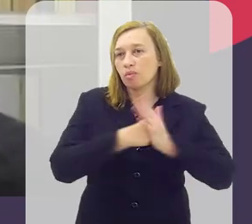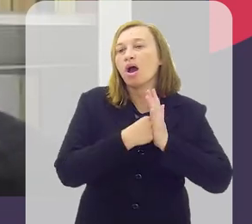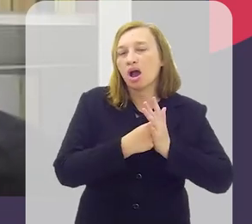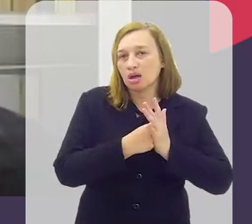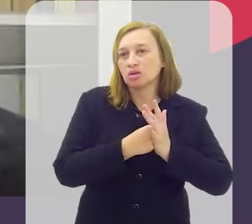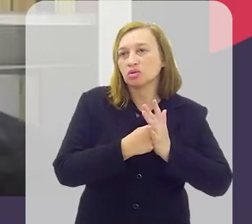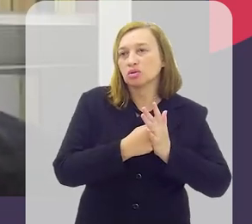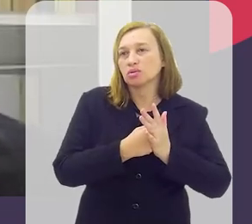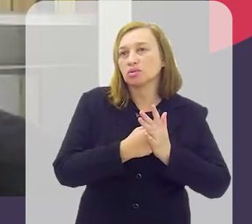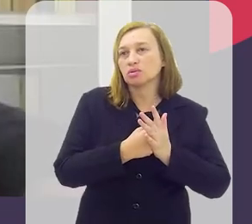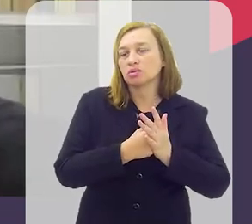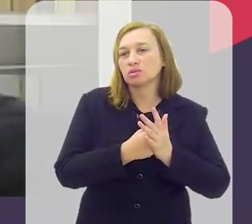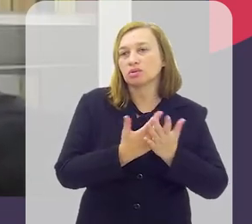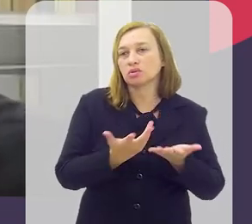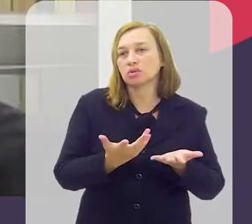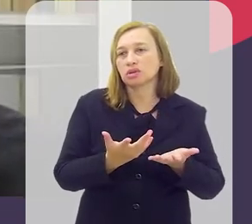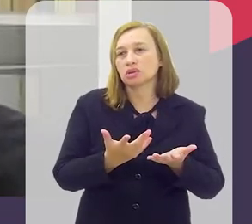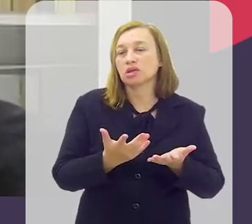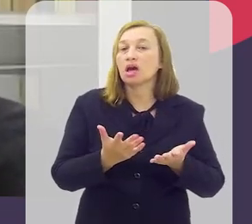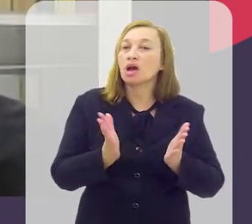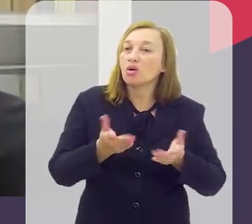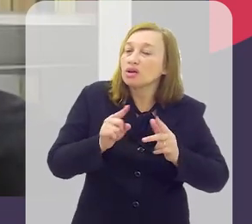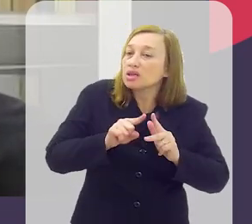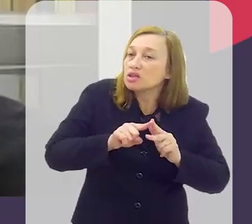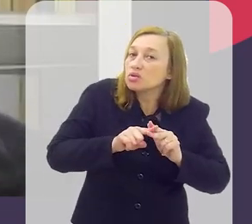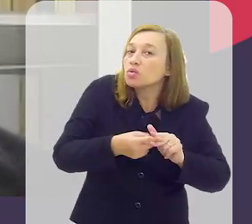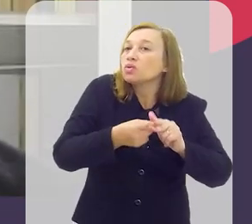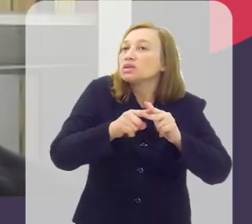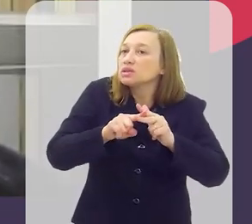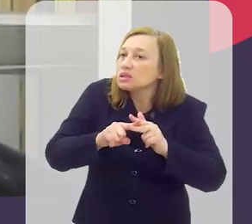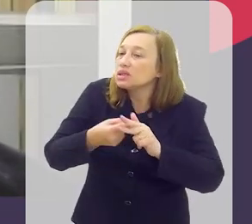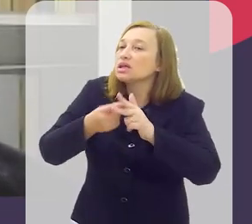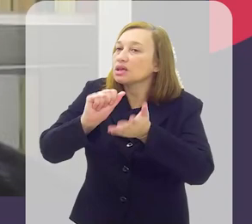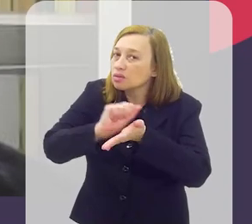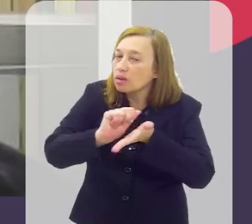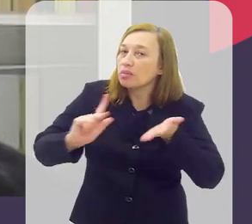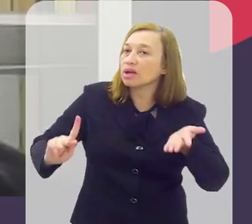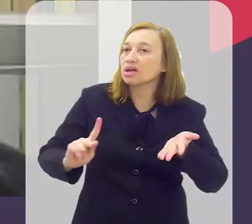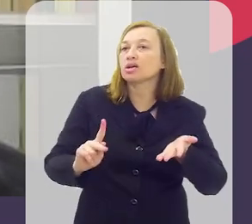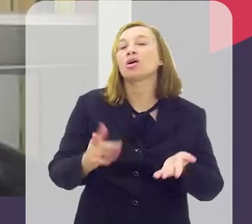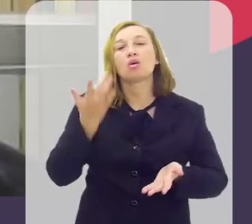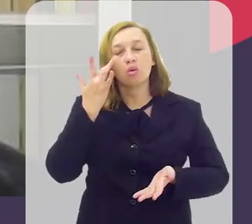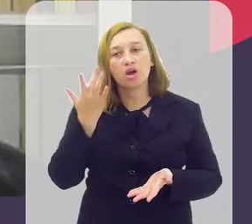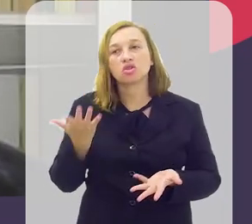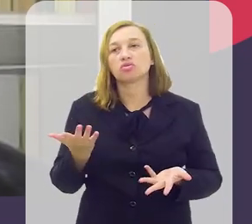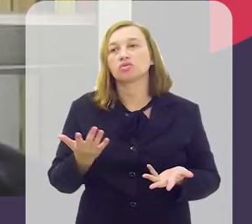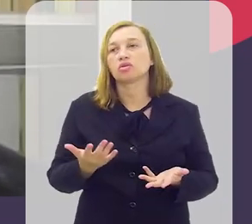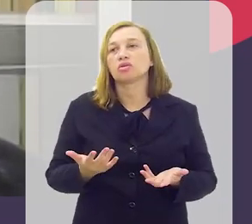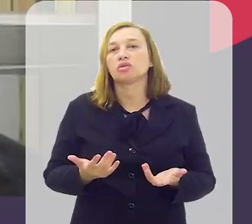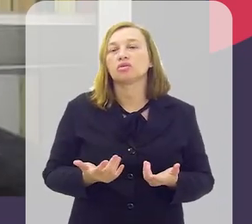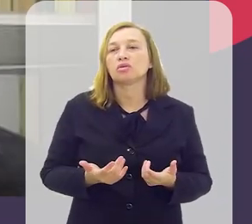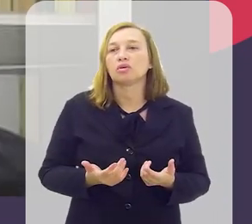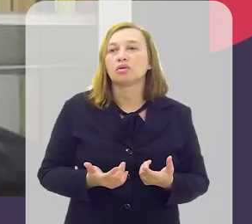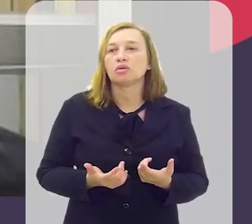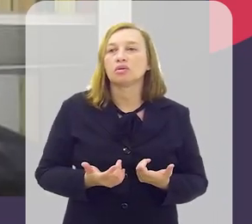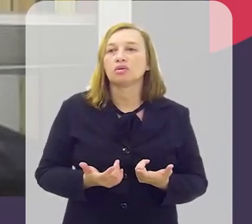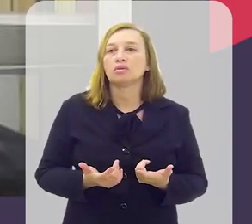certos impactos, certas rupturas, e meio que está se reformulando agora com os aplicativos. Acho que essa foi uma